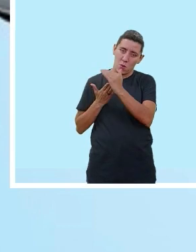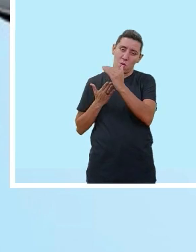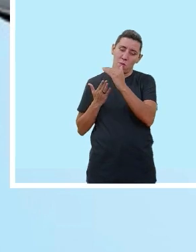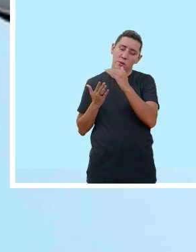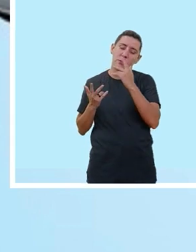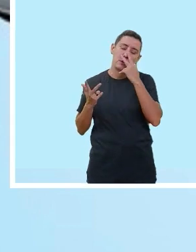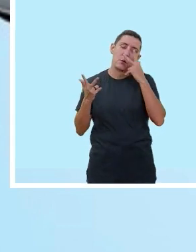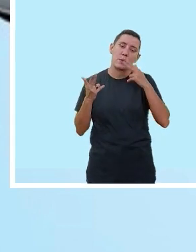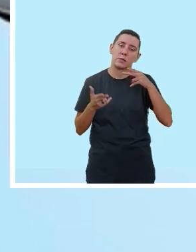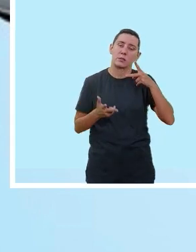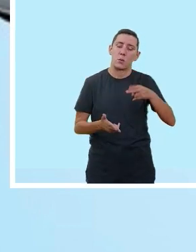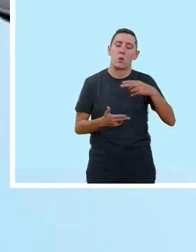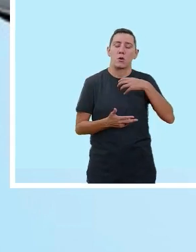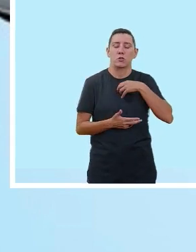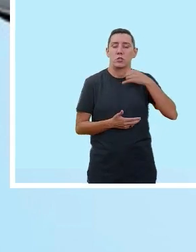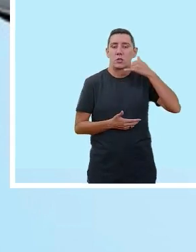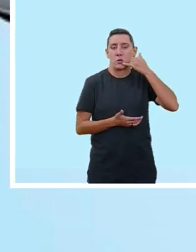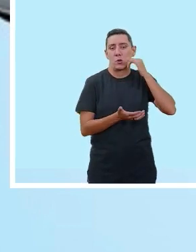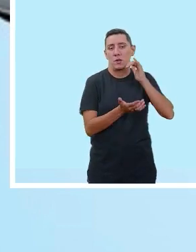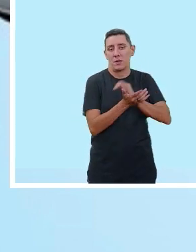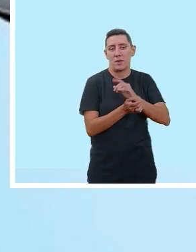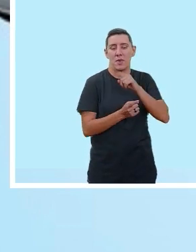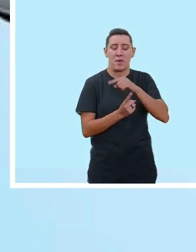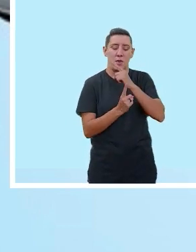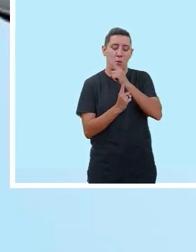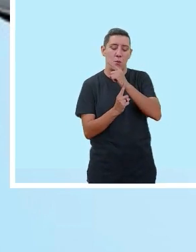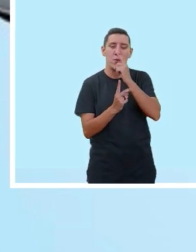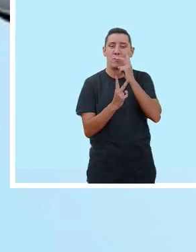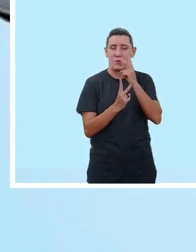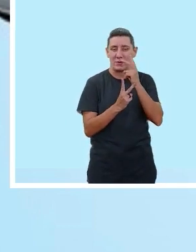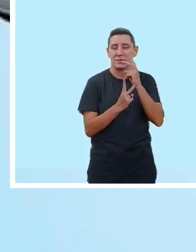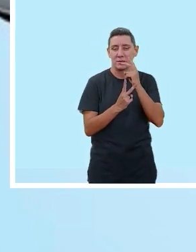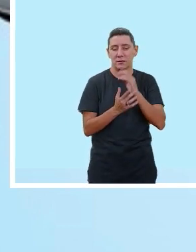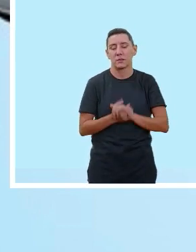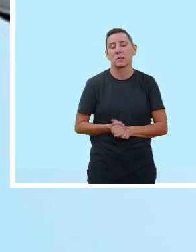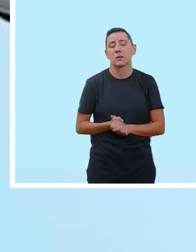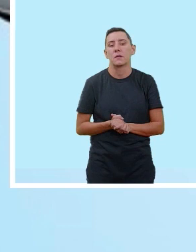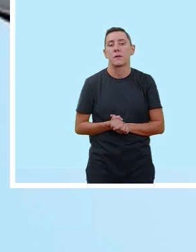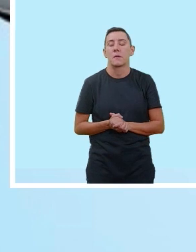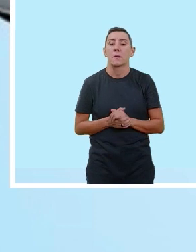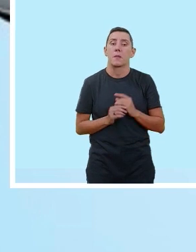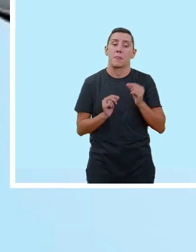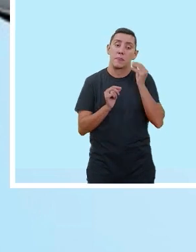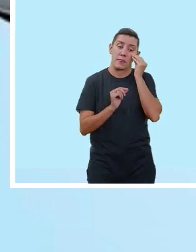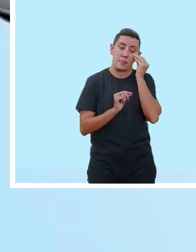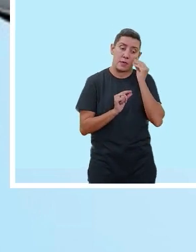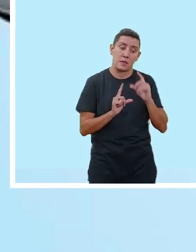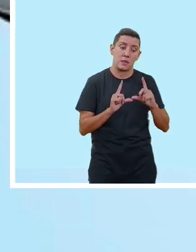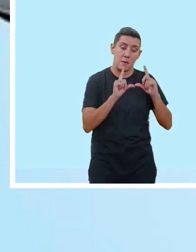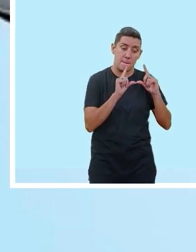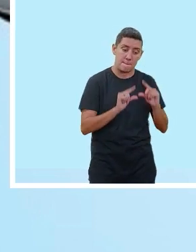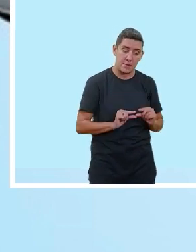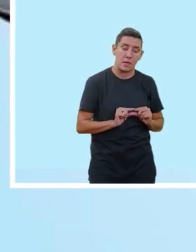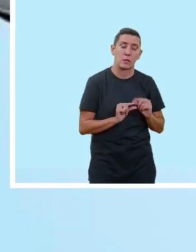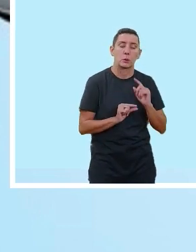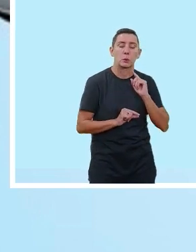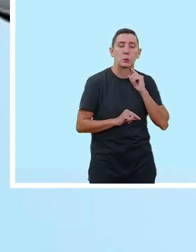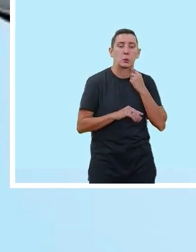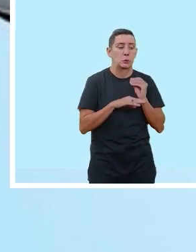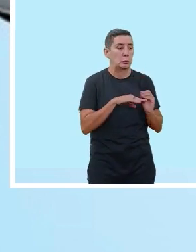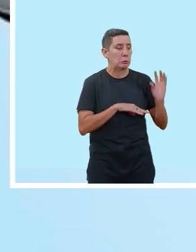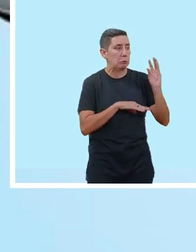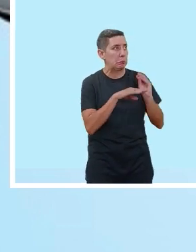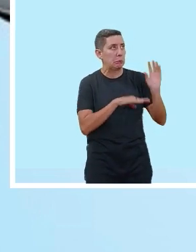gente trabalha no escopo 1 e 2, né? Sempre focado na redução do consumo de combustível fóssil